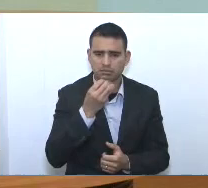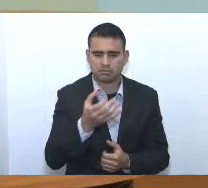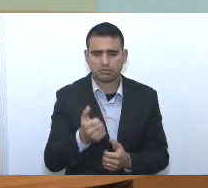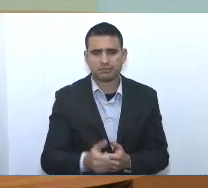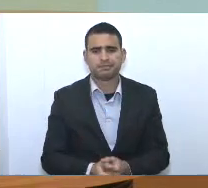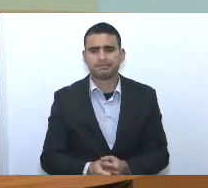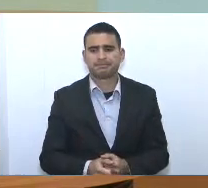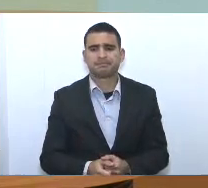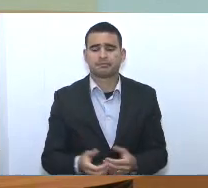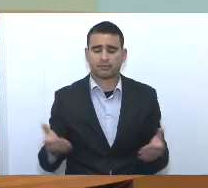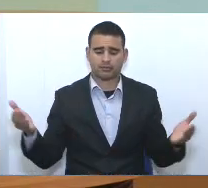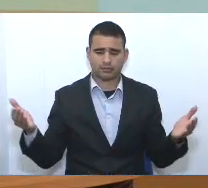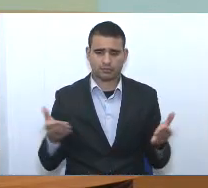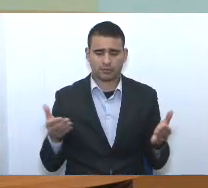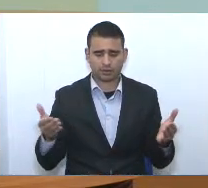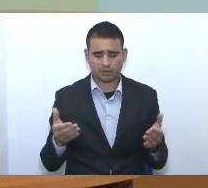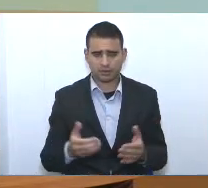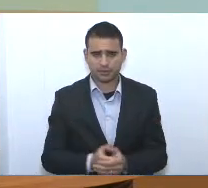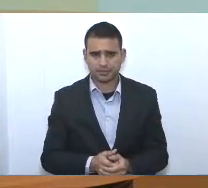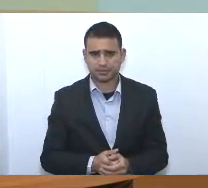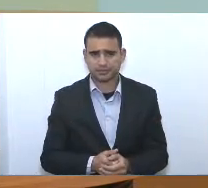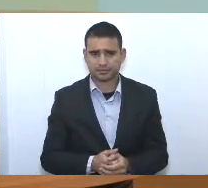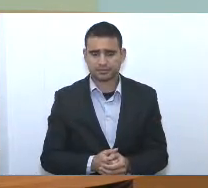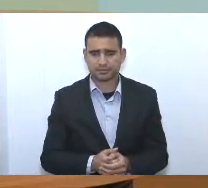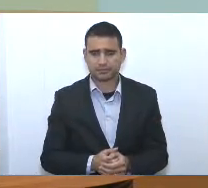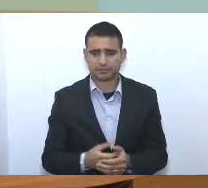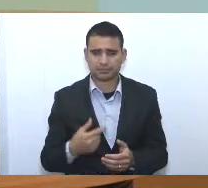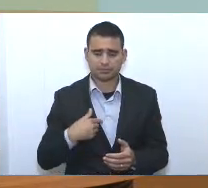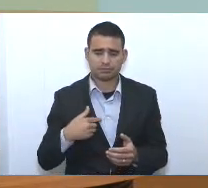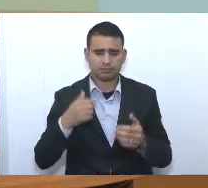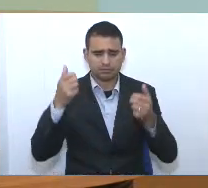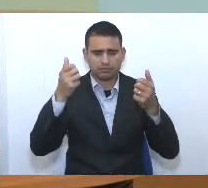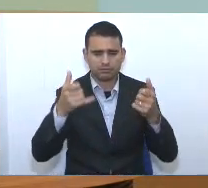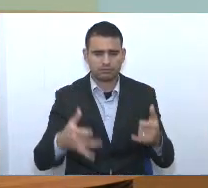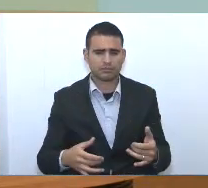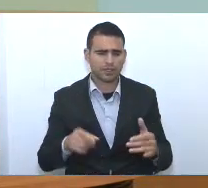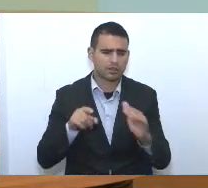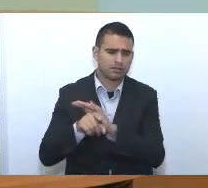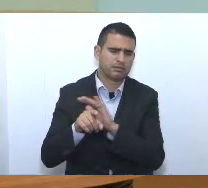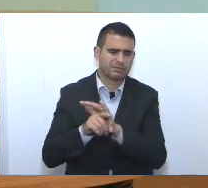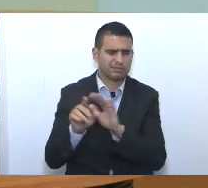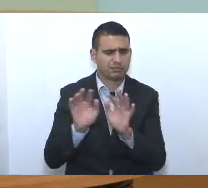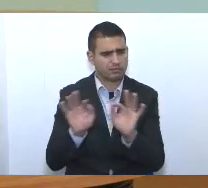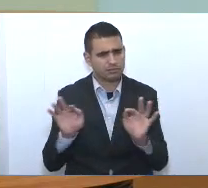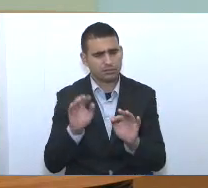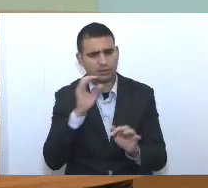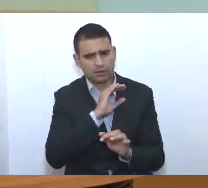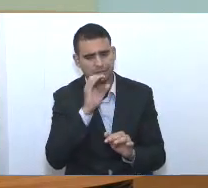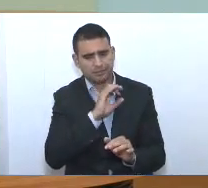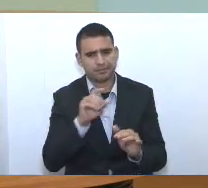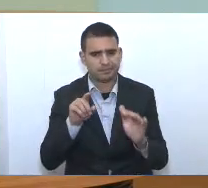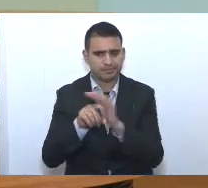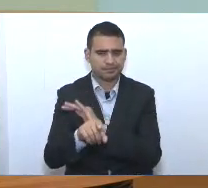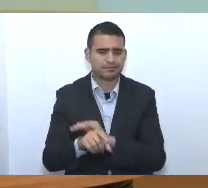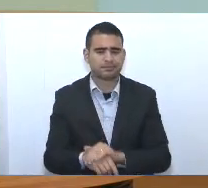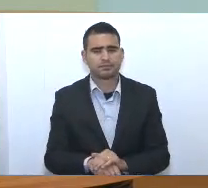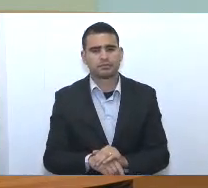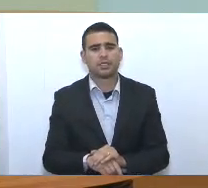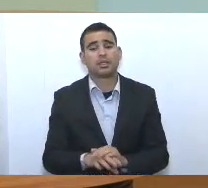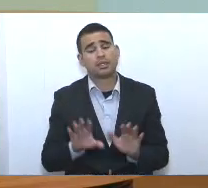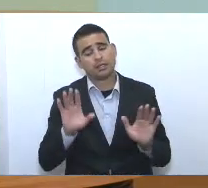quero aqui também fazer uns levantamentos, uns questionamentos bem rápido. É claro que sempre